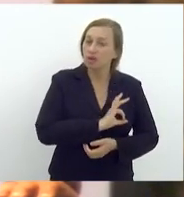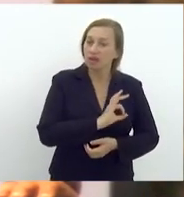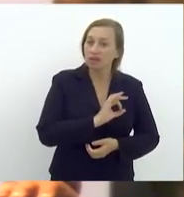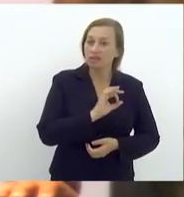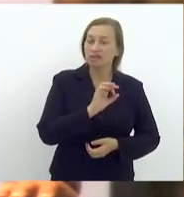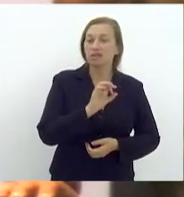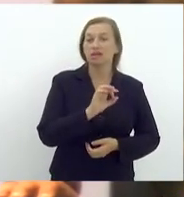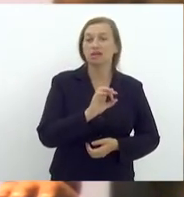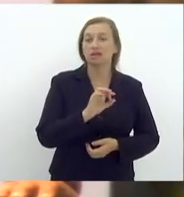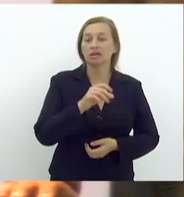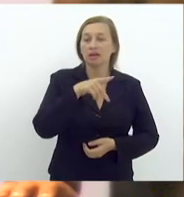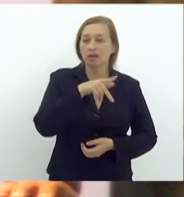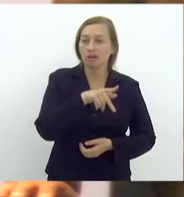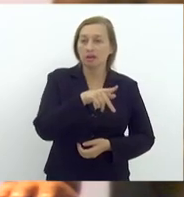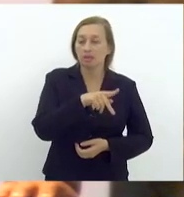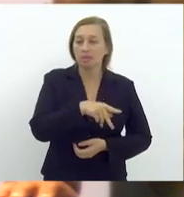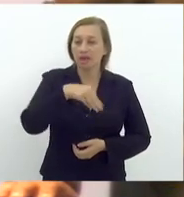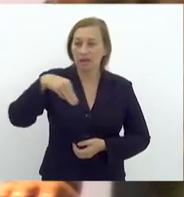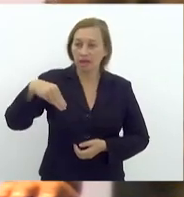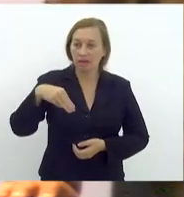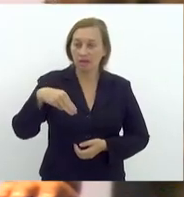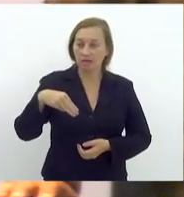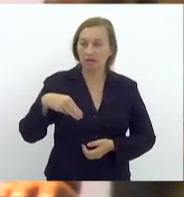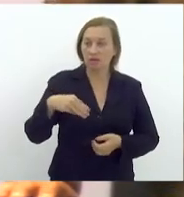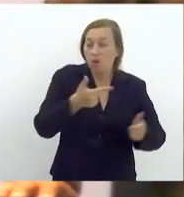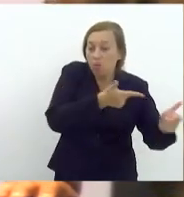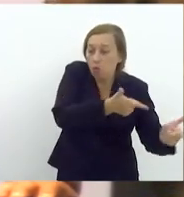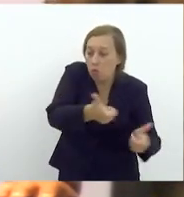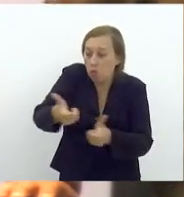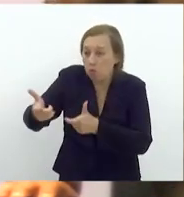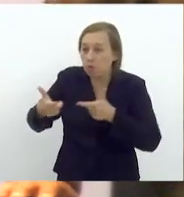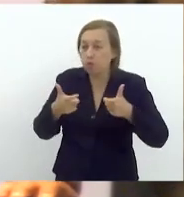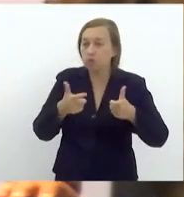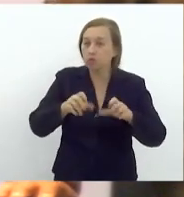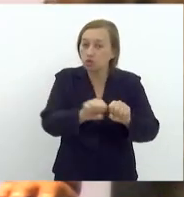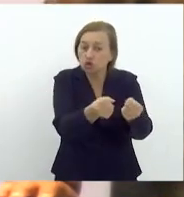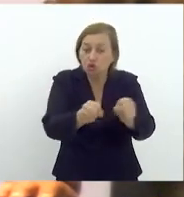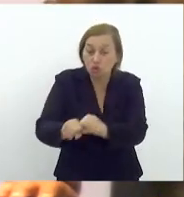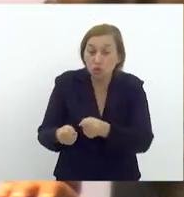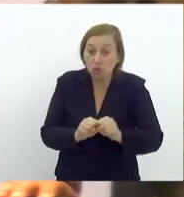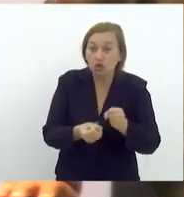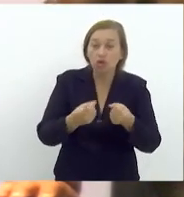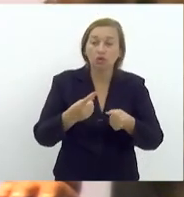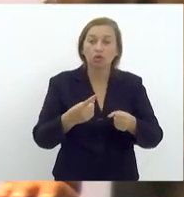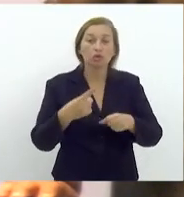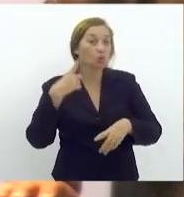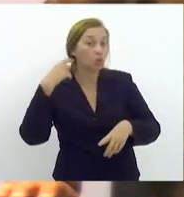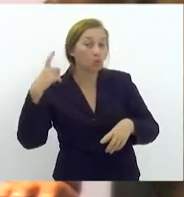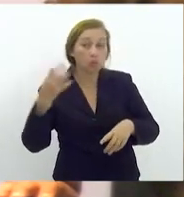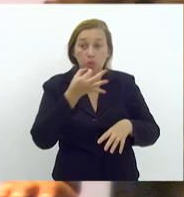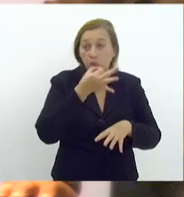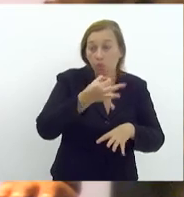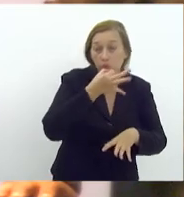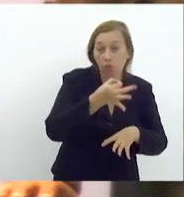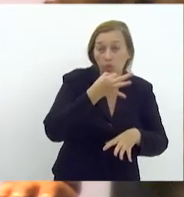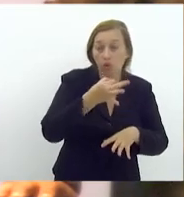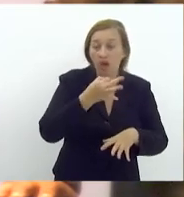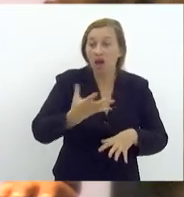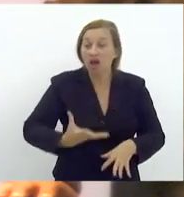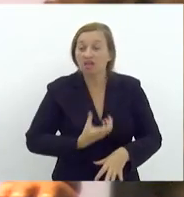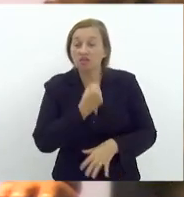do Estado do Rio de Janeiro chegou atirando numa roda destruindo equipamentos de som assustando moradores